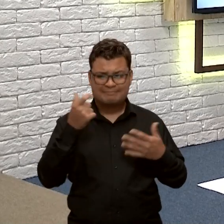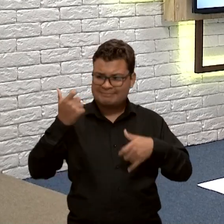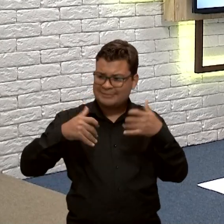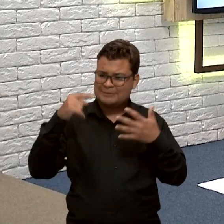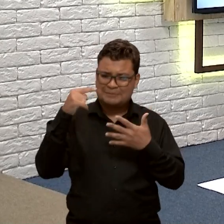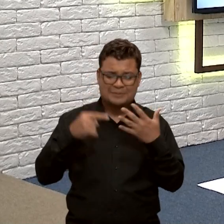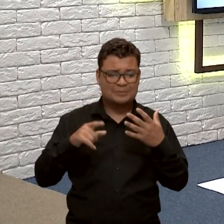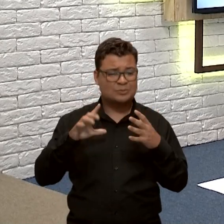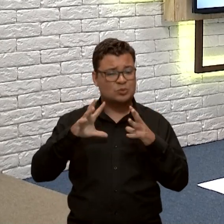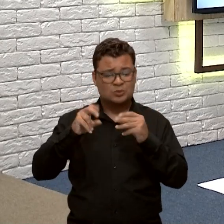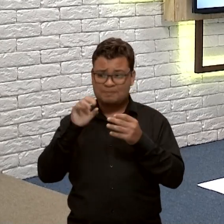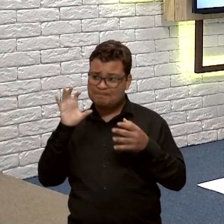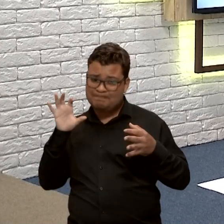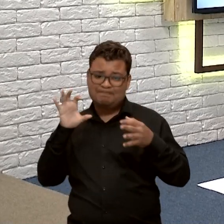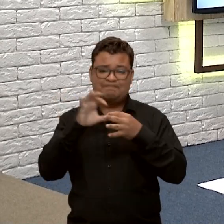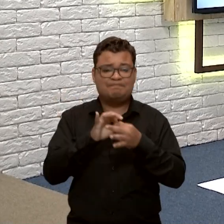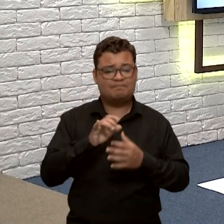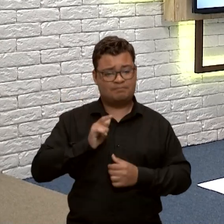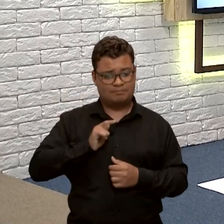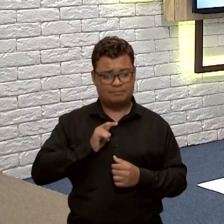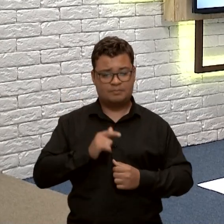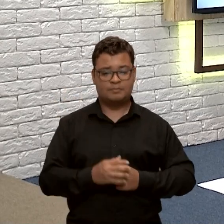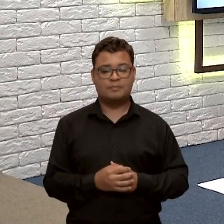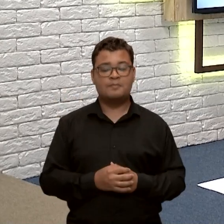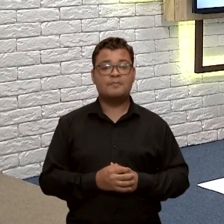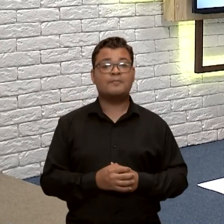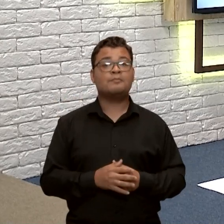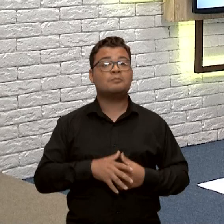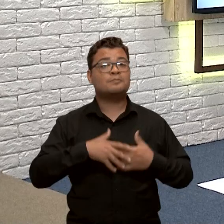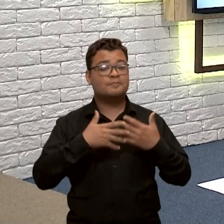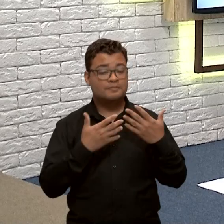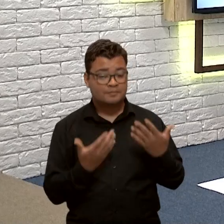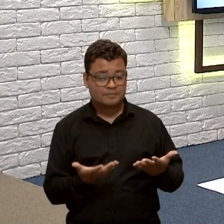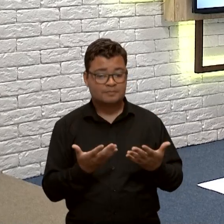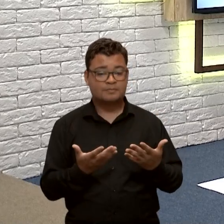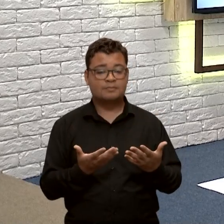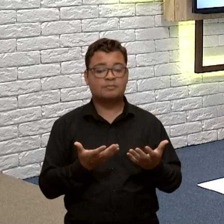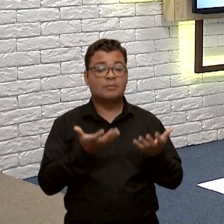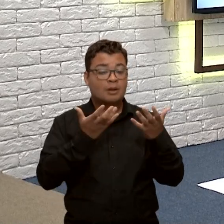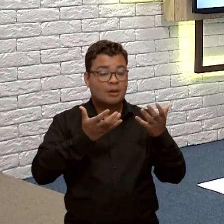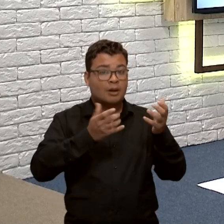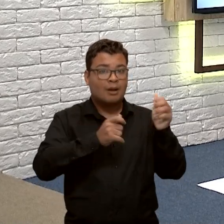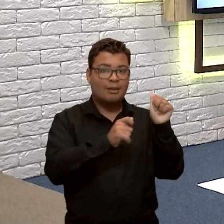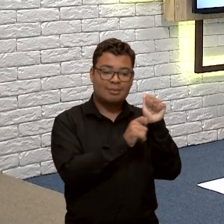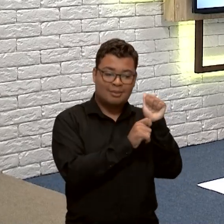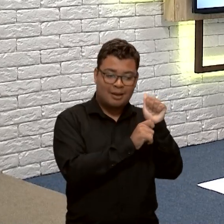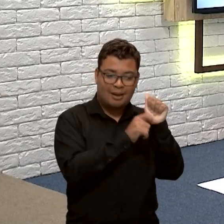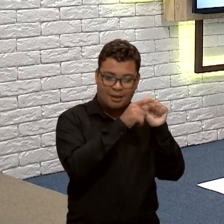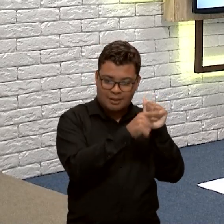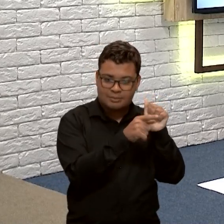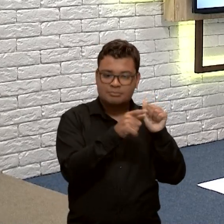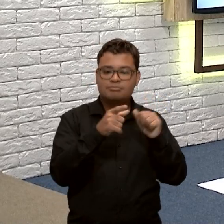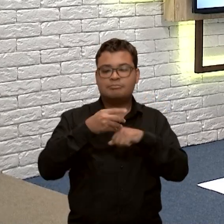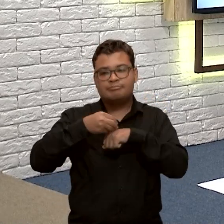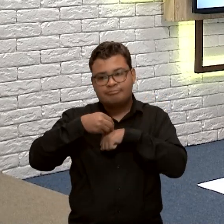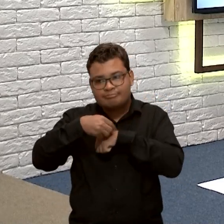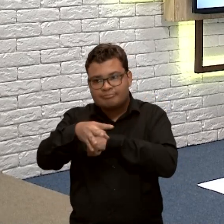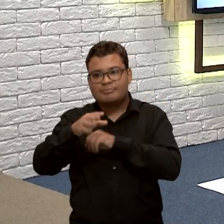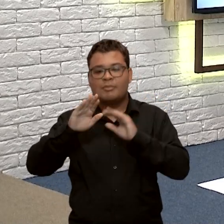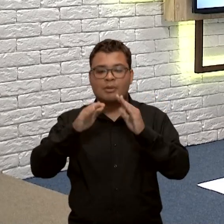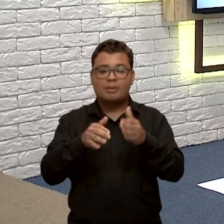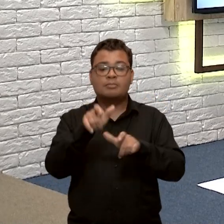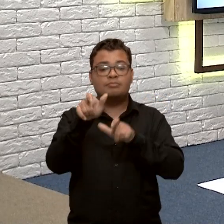e faz parte. Bom, para a gente finalizar, queria que a Andréia desse orientações específicas para o nosso